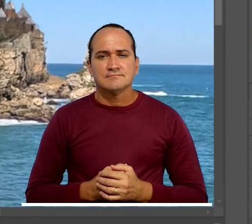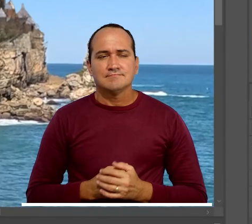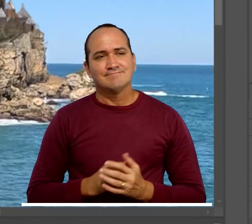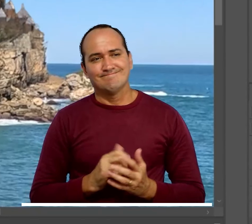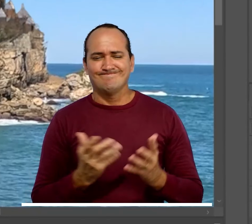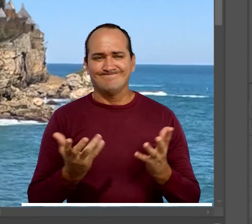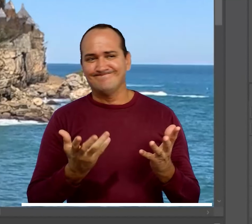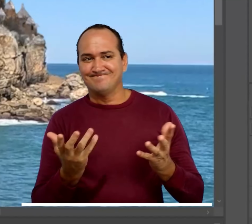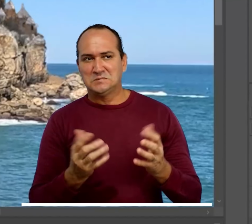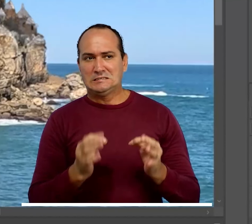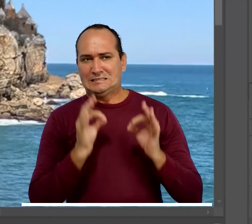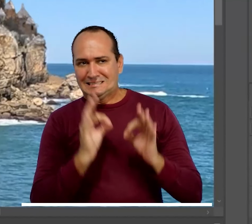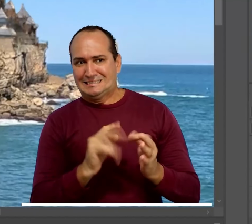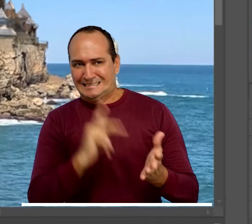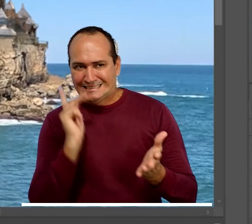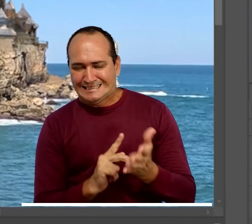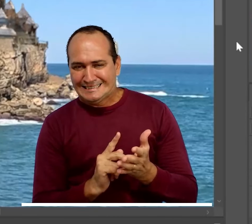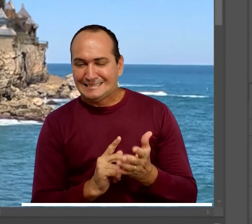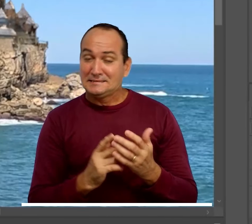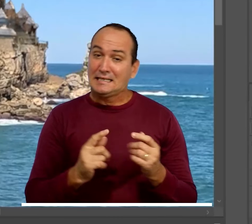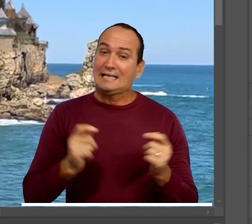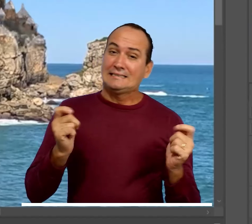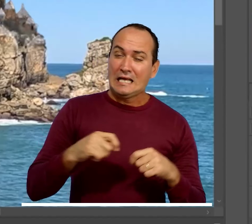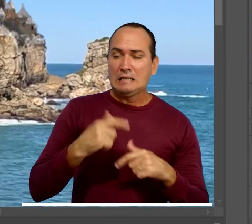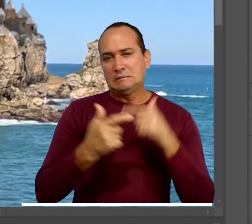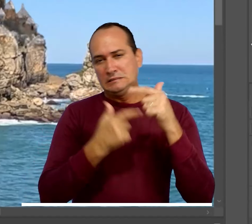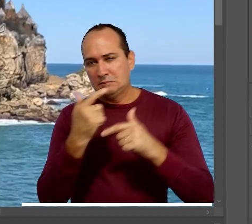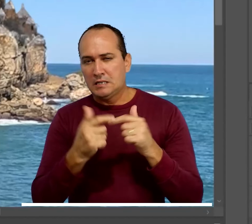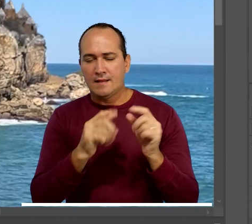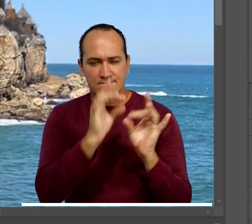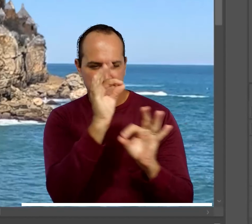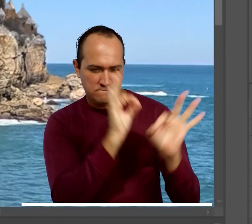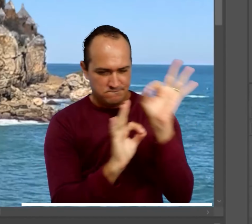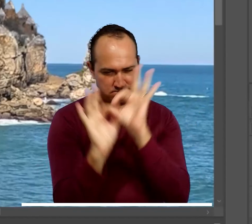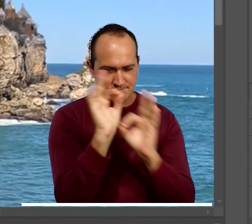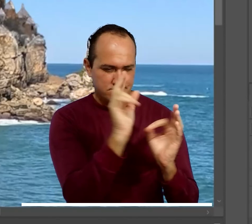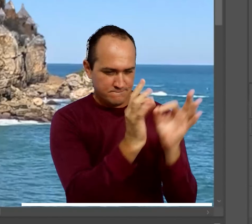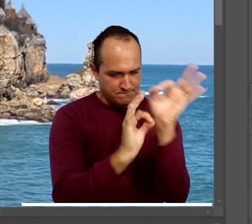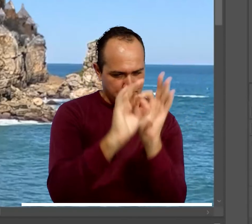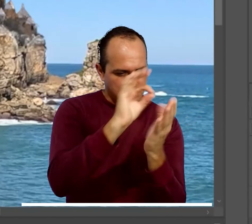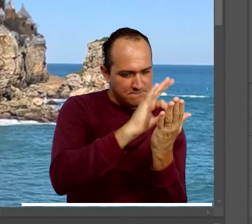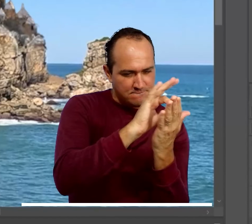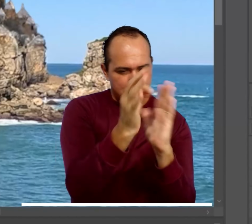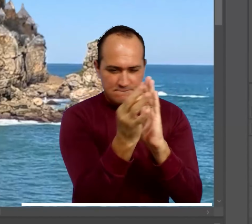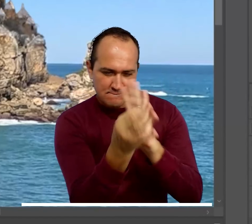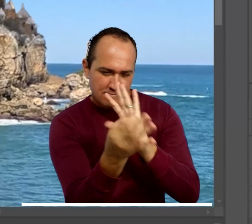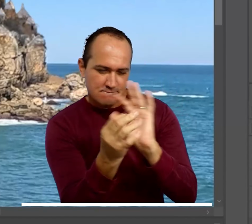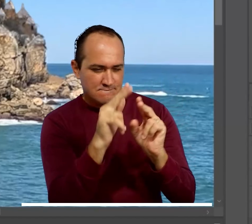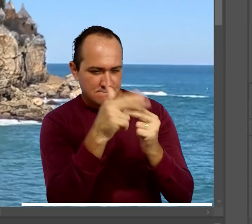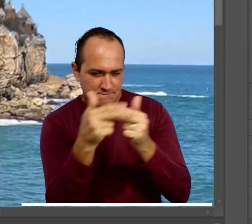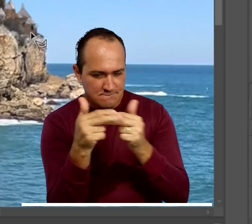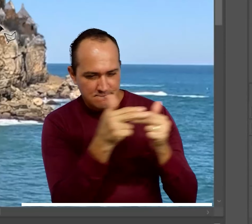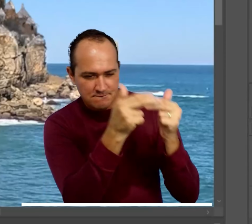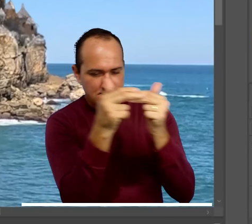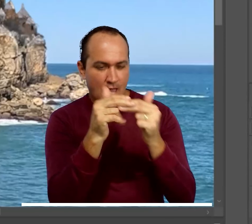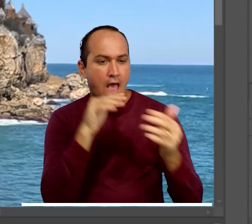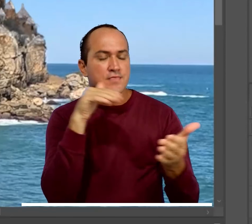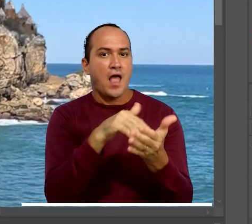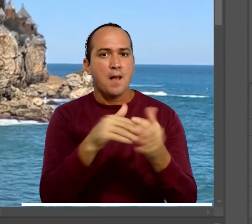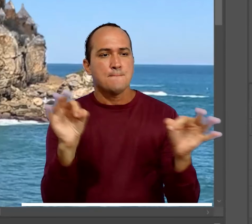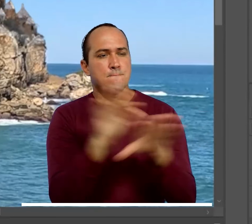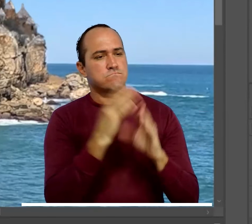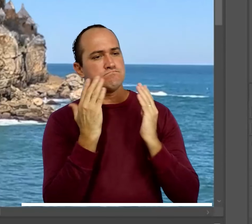Nenhuma ficou exatamente autêntica, como eu falei, a gente poderia trabalhar num trabalho mais artístico, fazendo algumas modificações, selecionando, criando, até conseguir